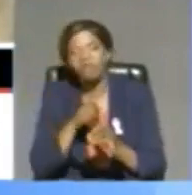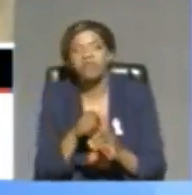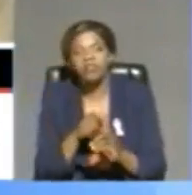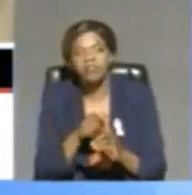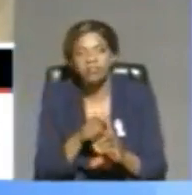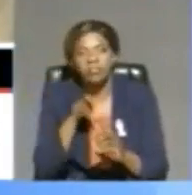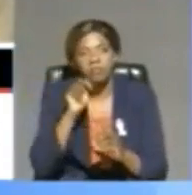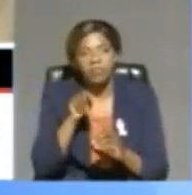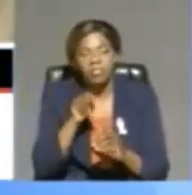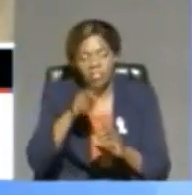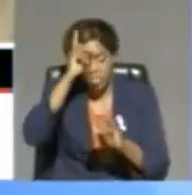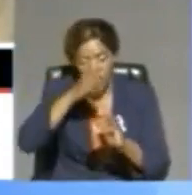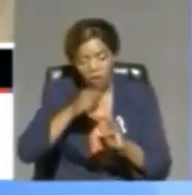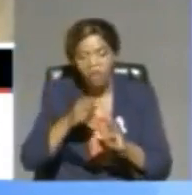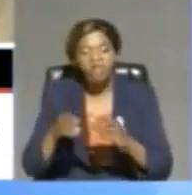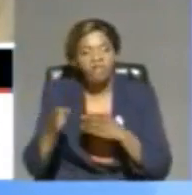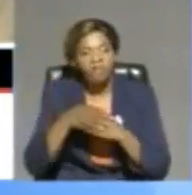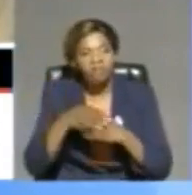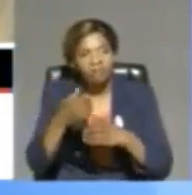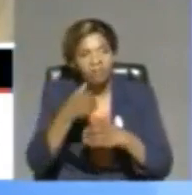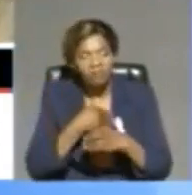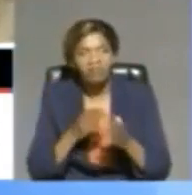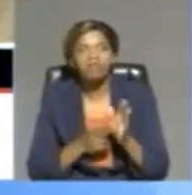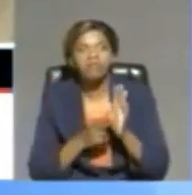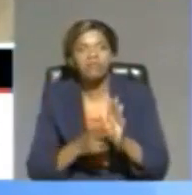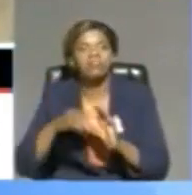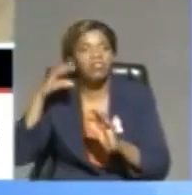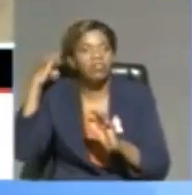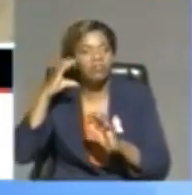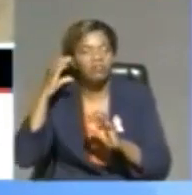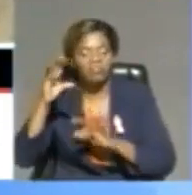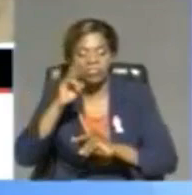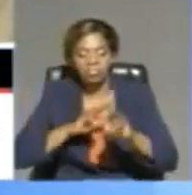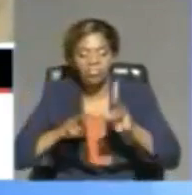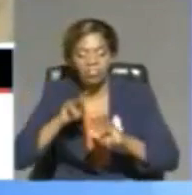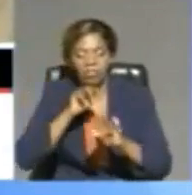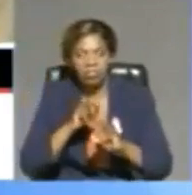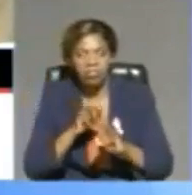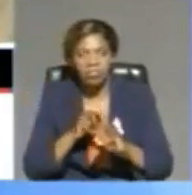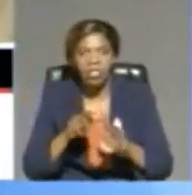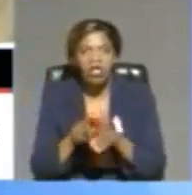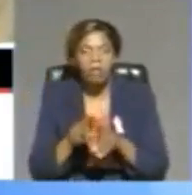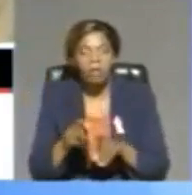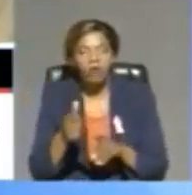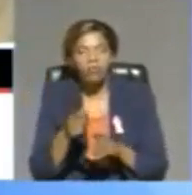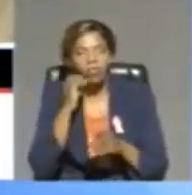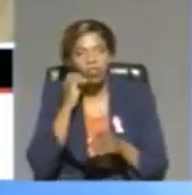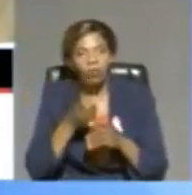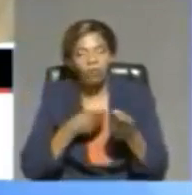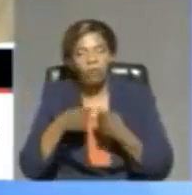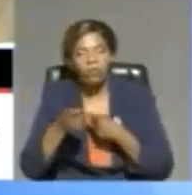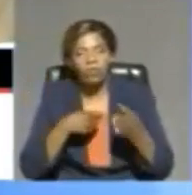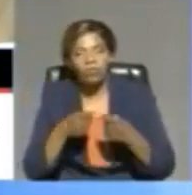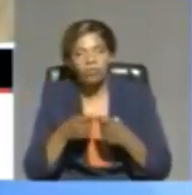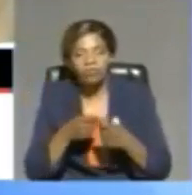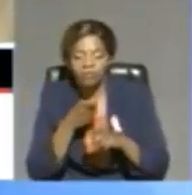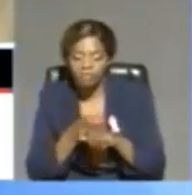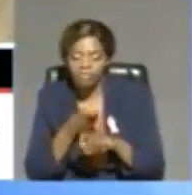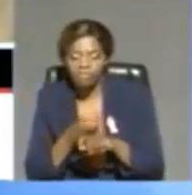economia está realmente muito afetada. A confiança internacional e dos